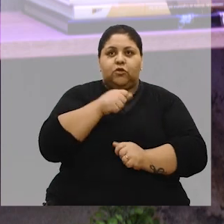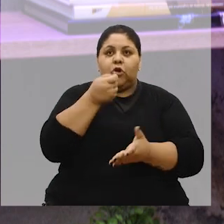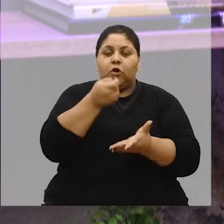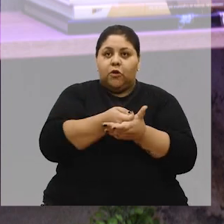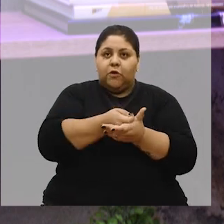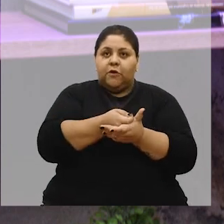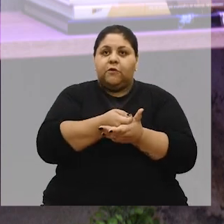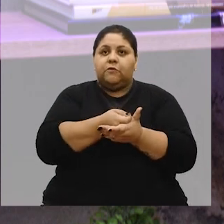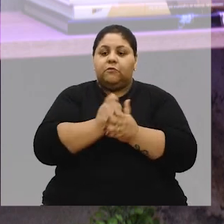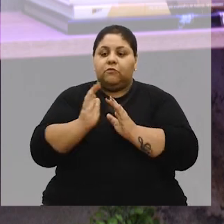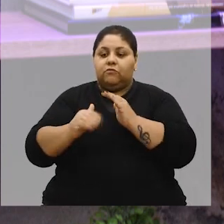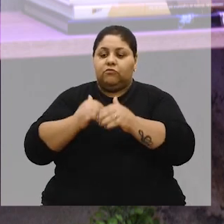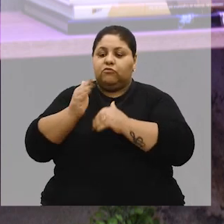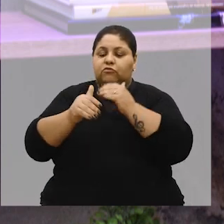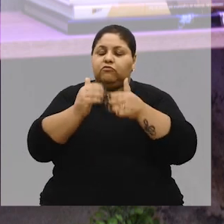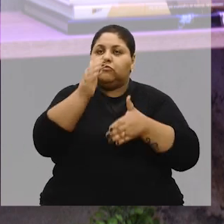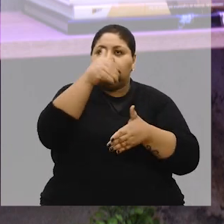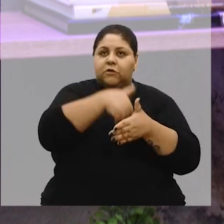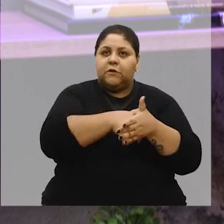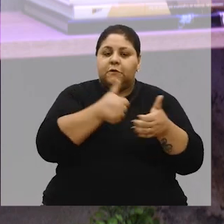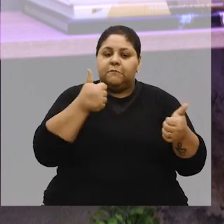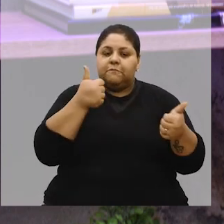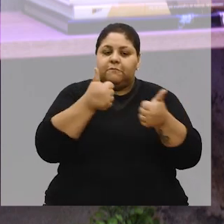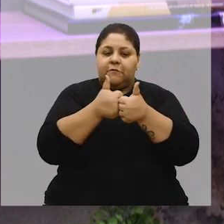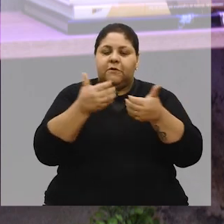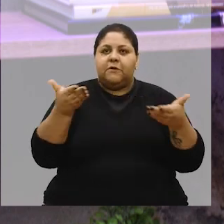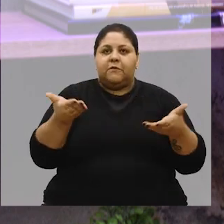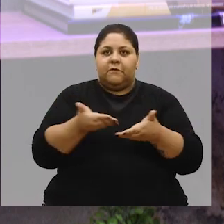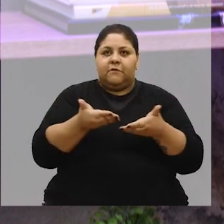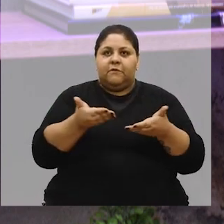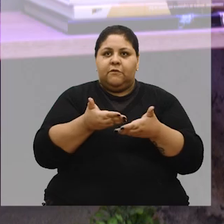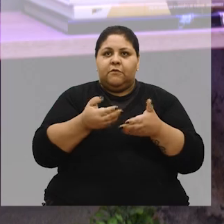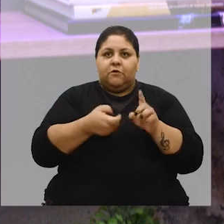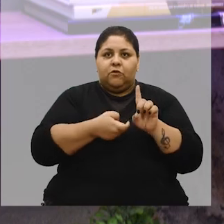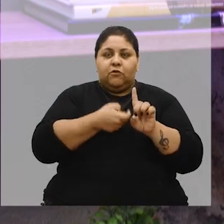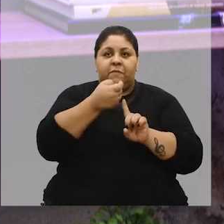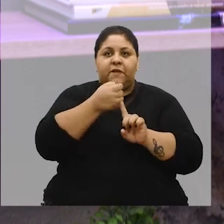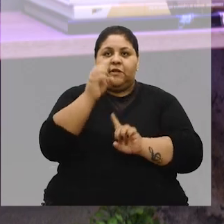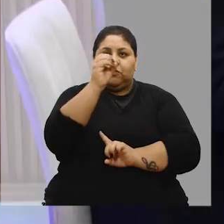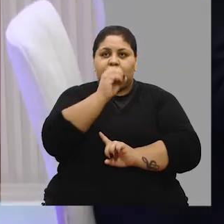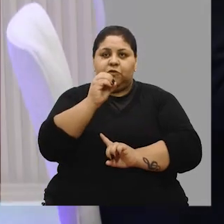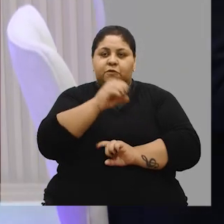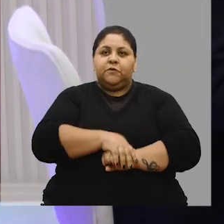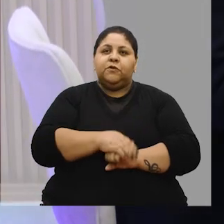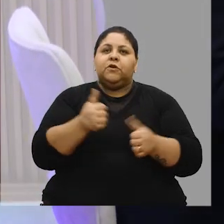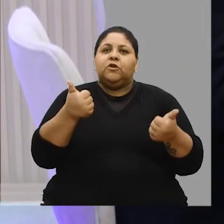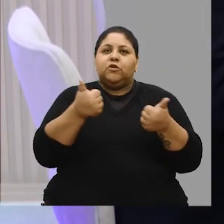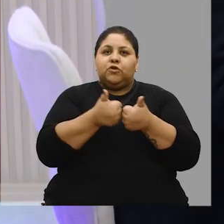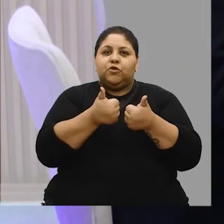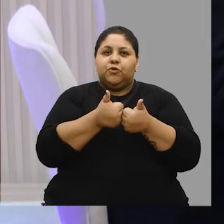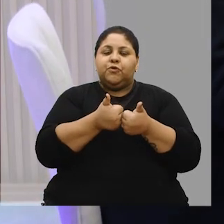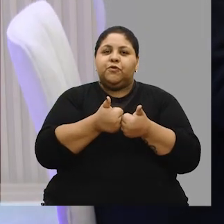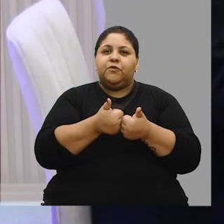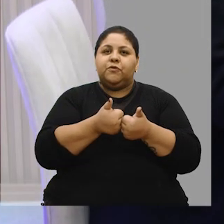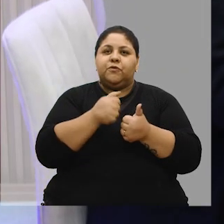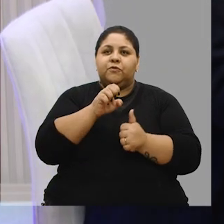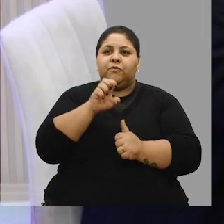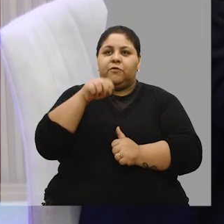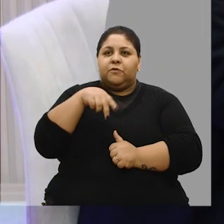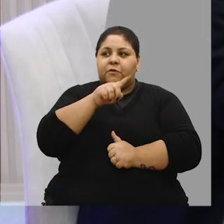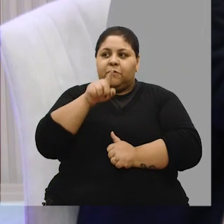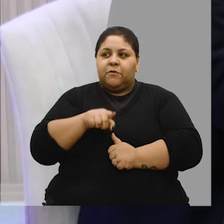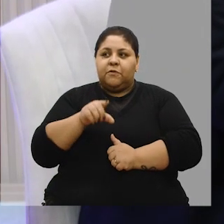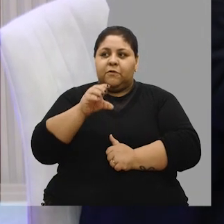obrigatório no processo eleitoral que se aproxima agora no mês de outubro. Junto comigo hoje estão aqui Enzo